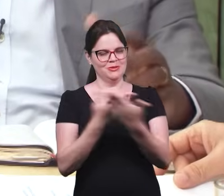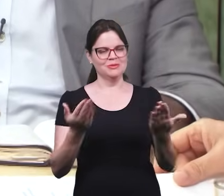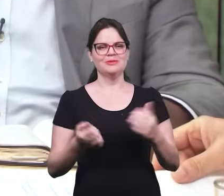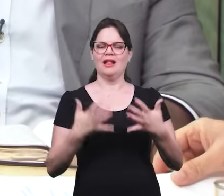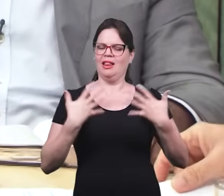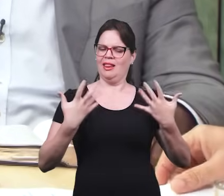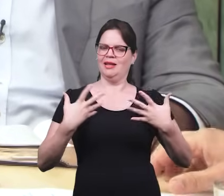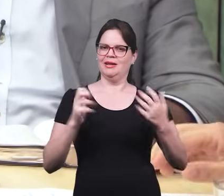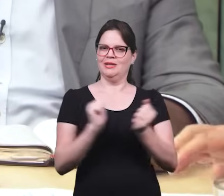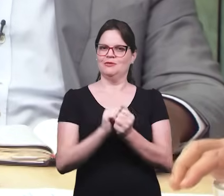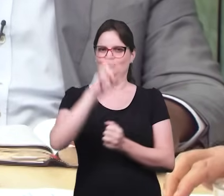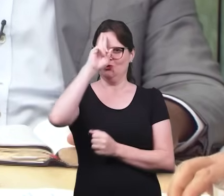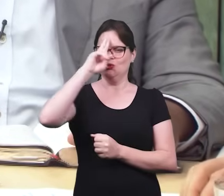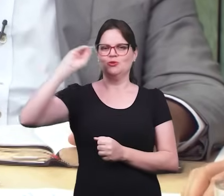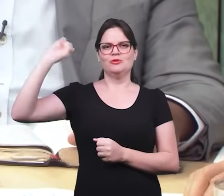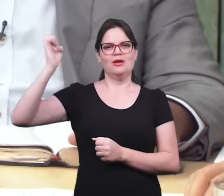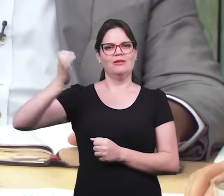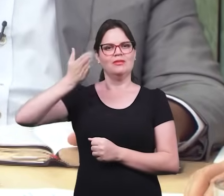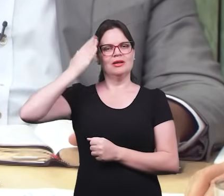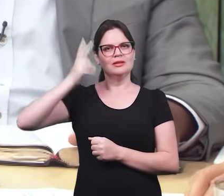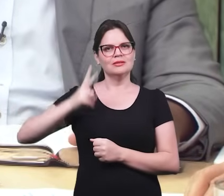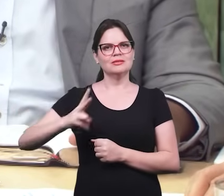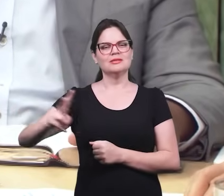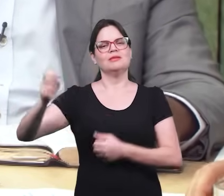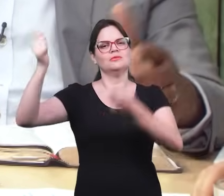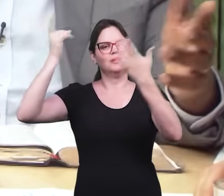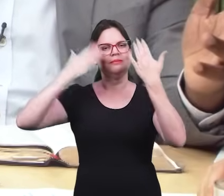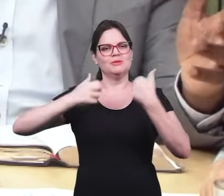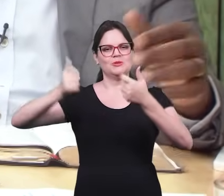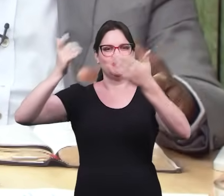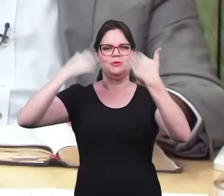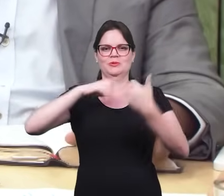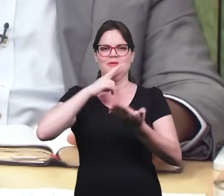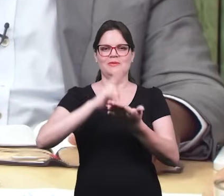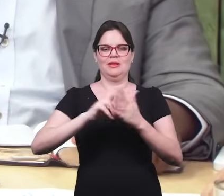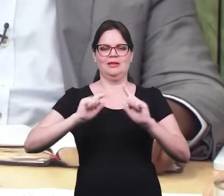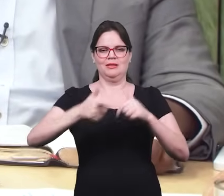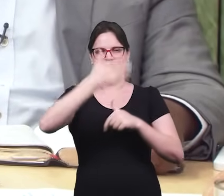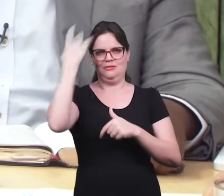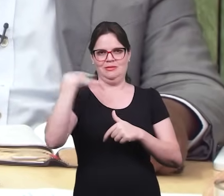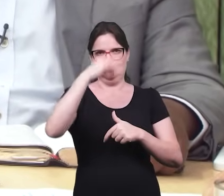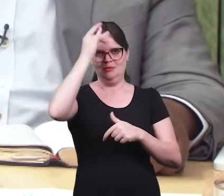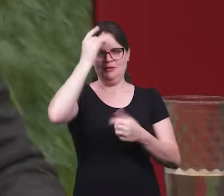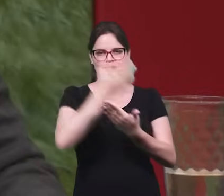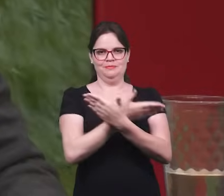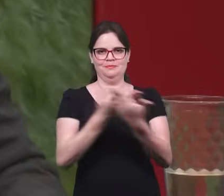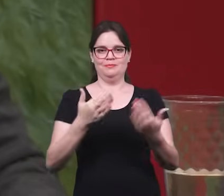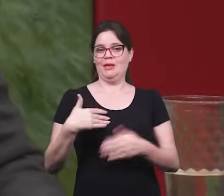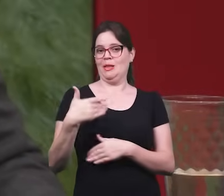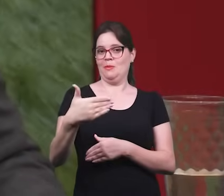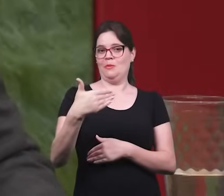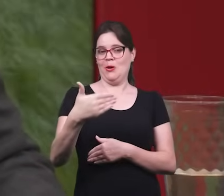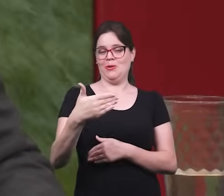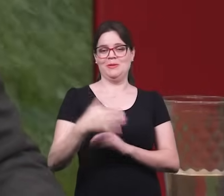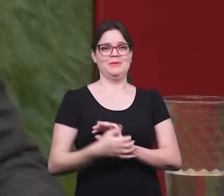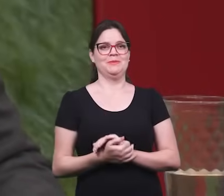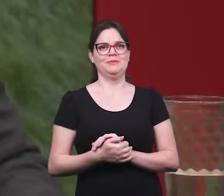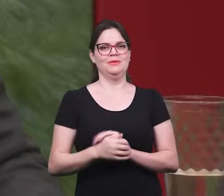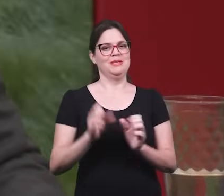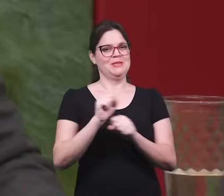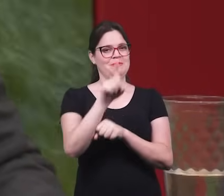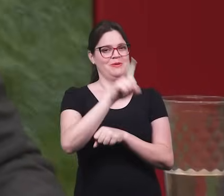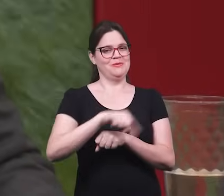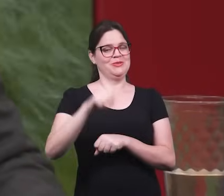é uma alegria e o senhor tá sempre nos enriquecendo aí com fruto do espírito um abraço a todos os nossos irmãos a paz do Senhor então até o próximo